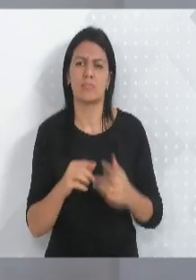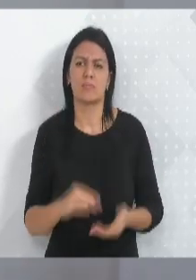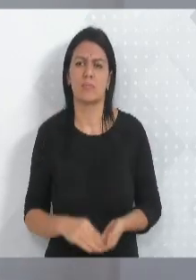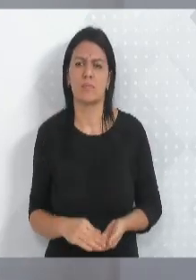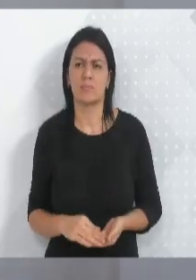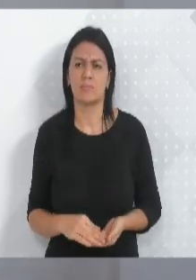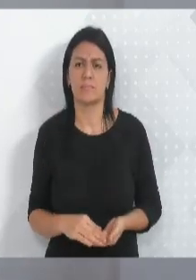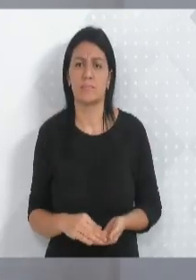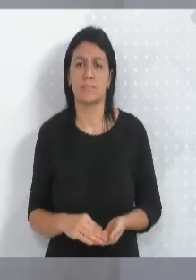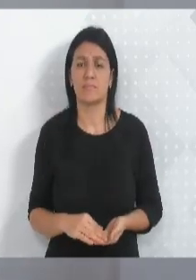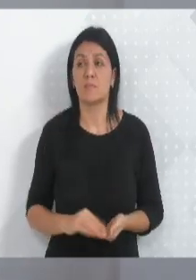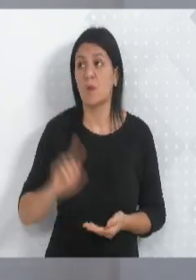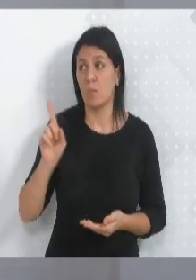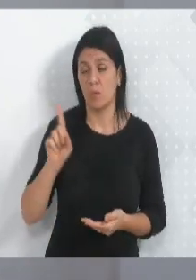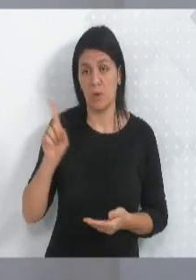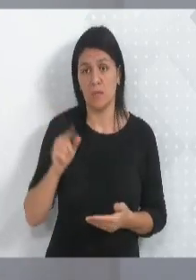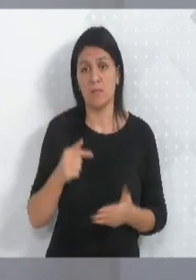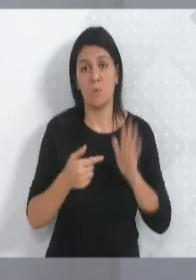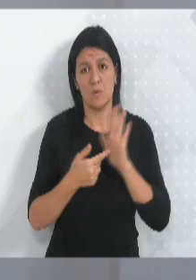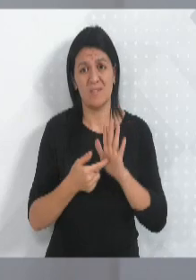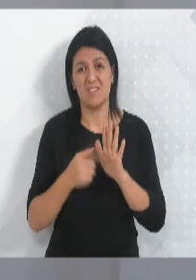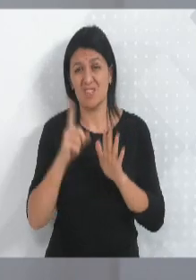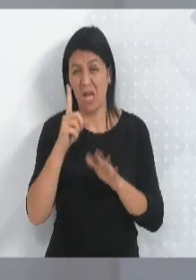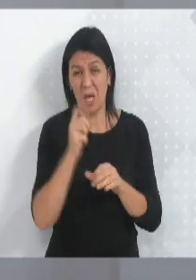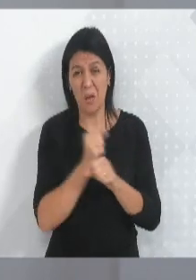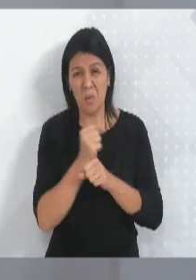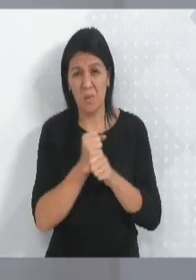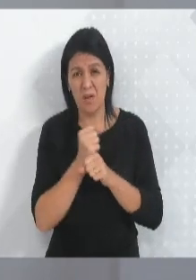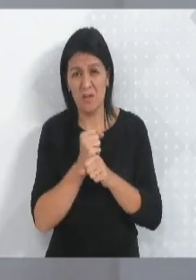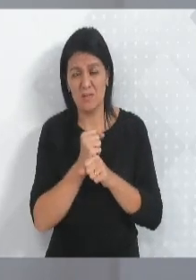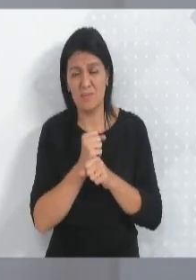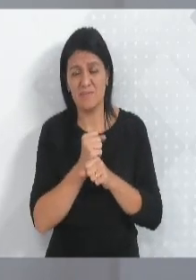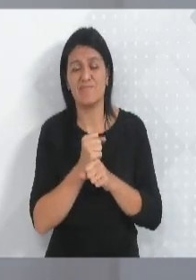pasmem, assim como esses pedidos aqui estão mais de um ano à espera,